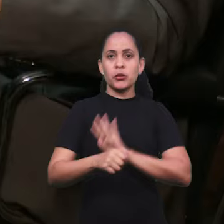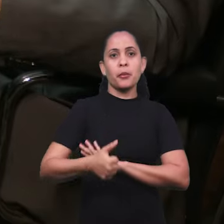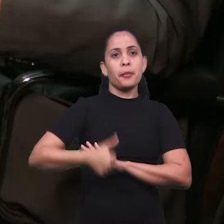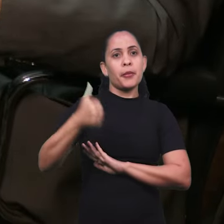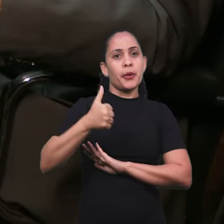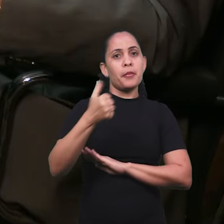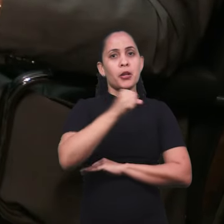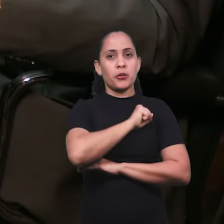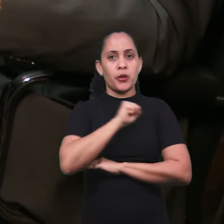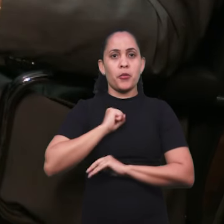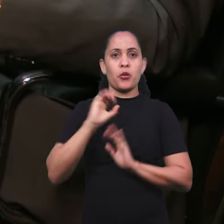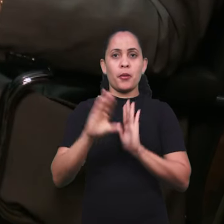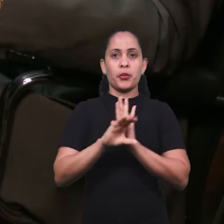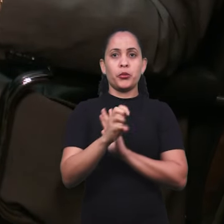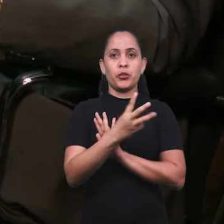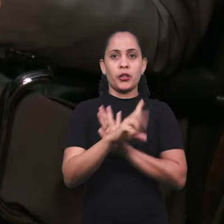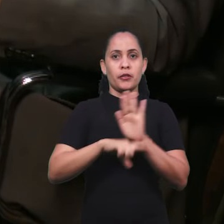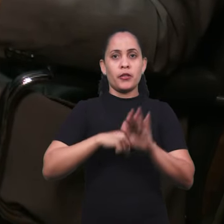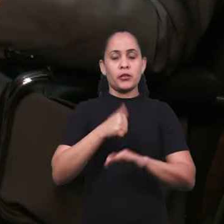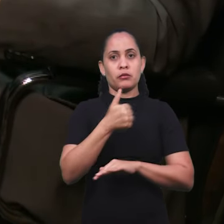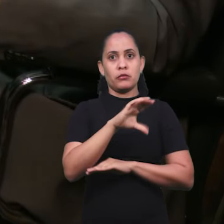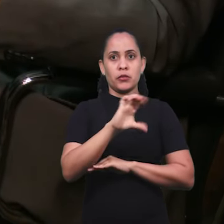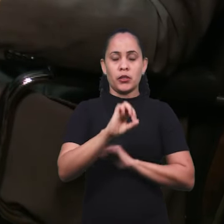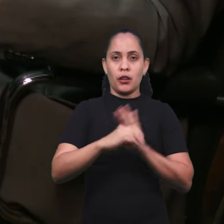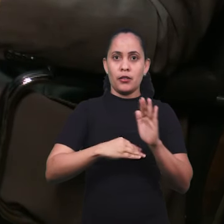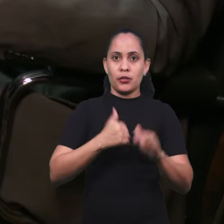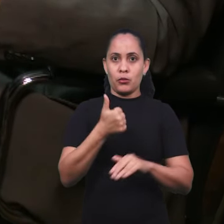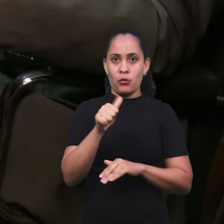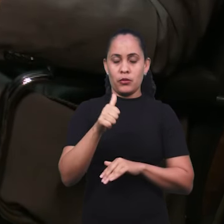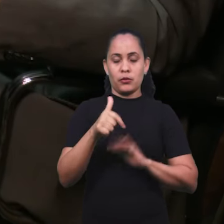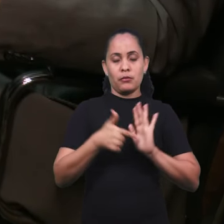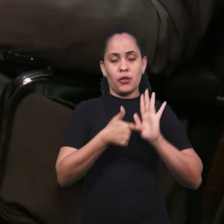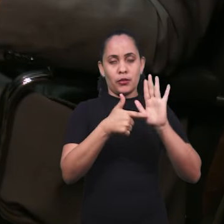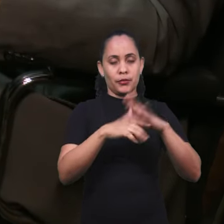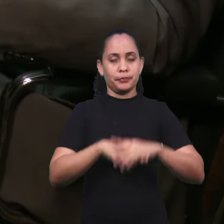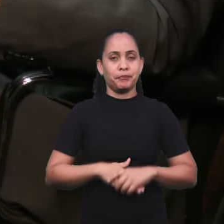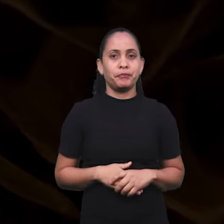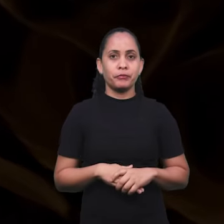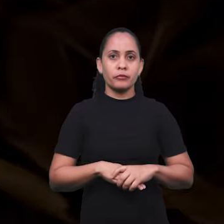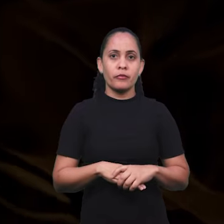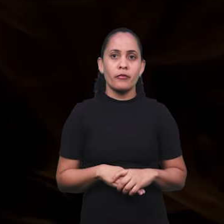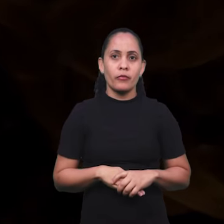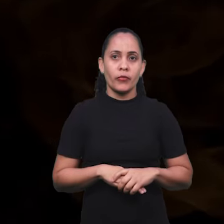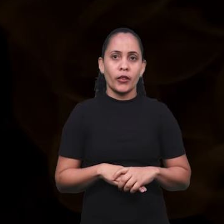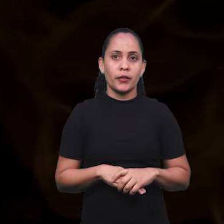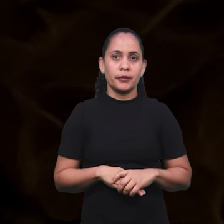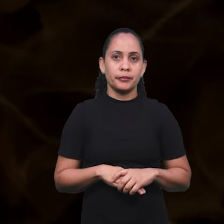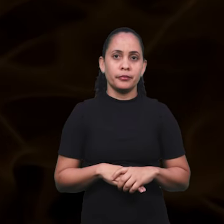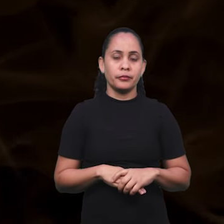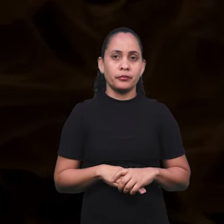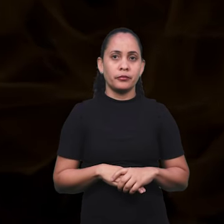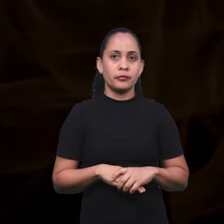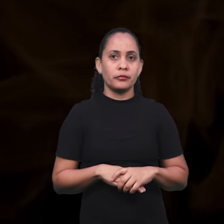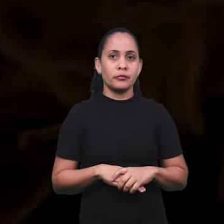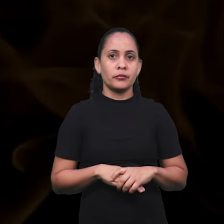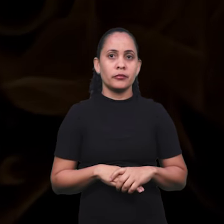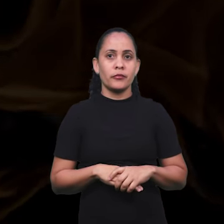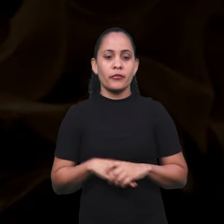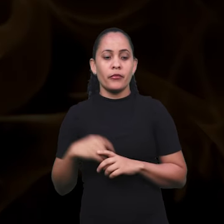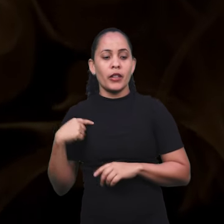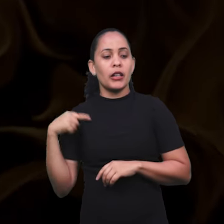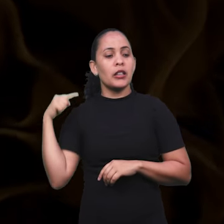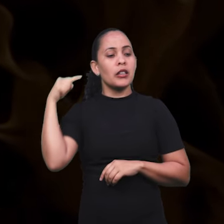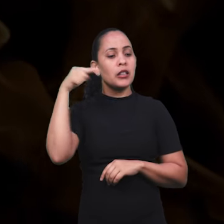em 1 Samuel, capítulo 3, verso 10 e o verso 11, que diz assim: Então veio o Senhor e